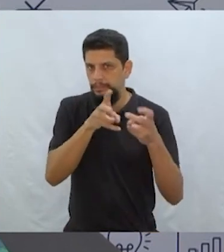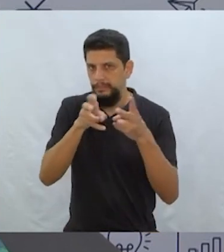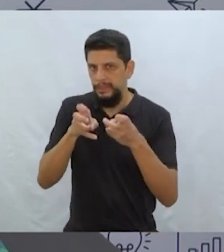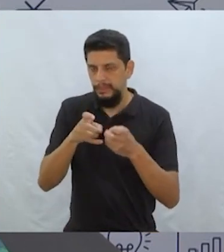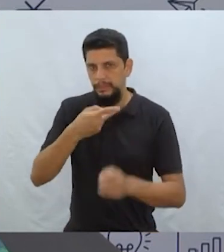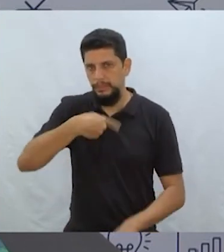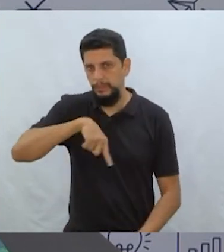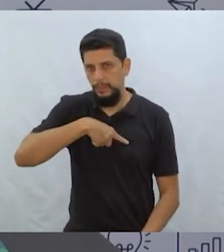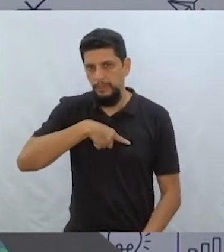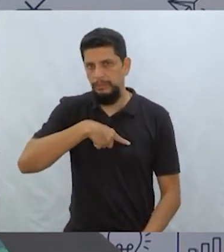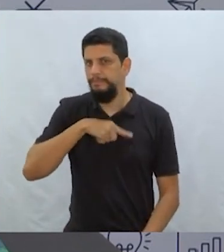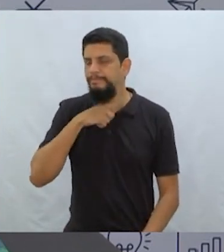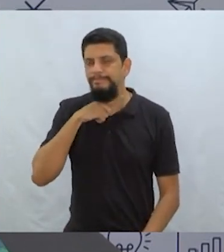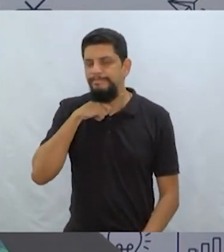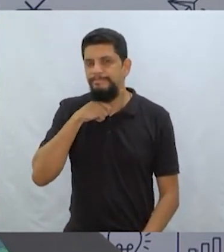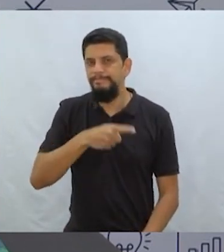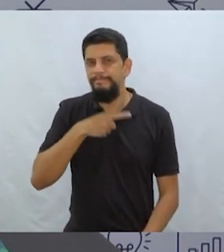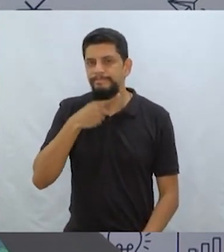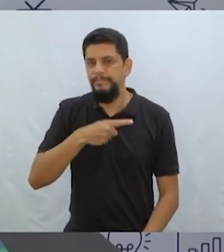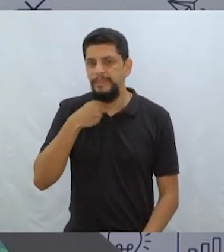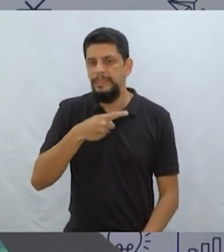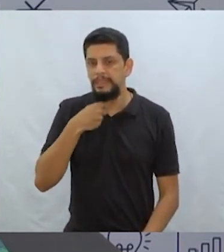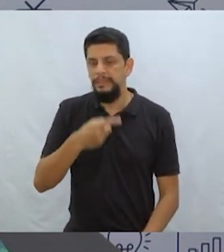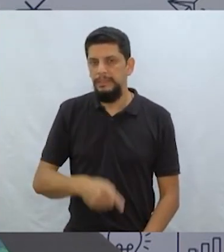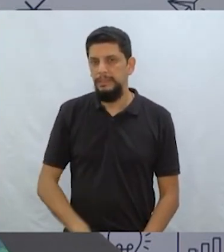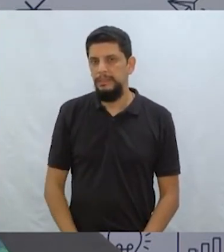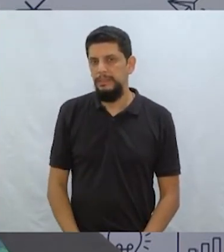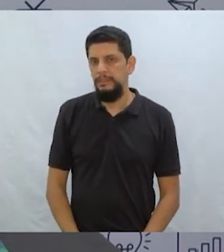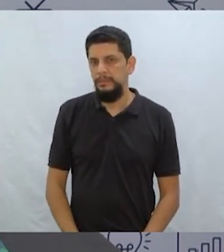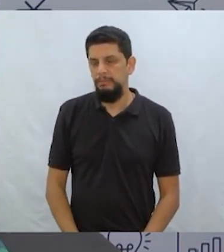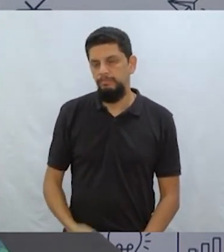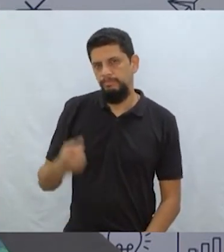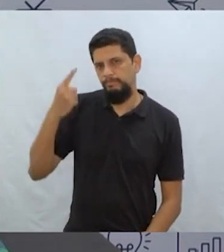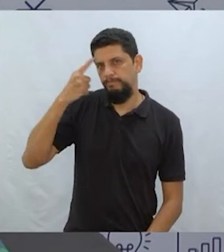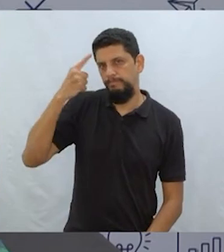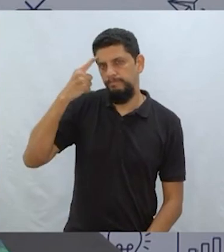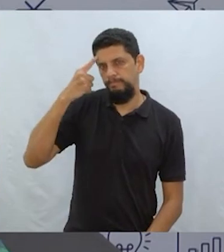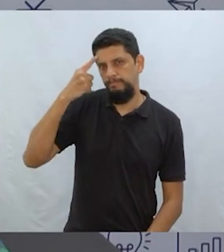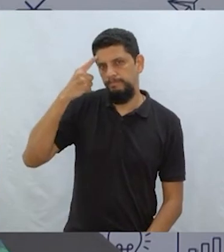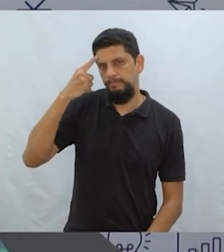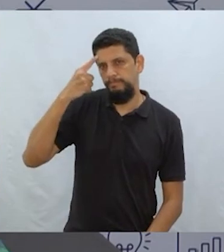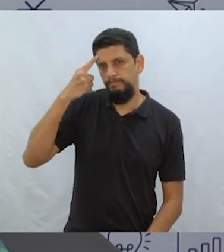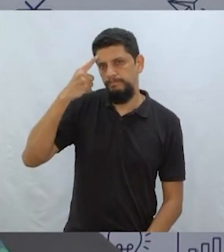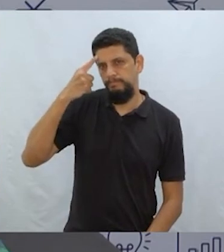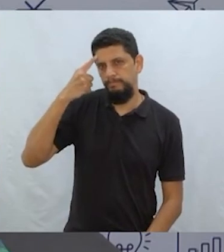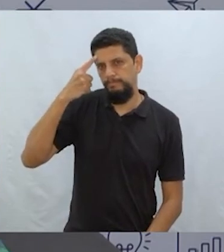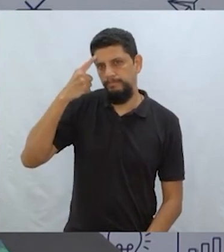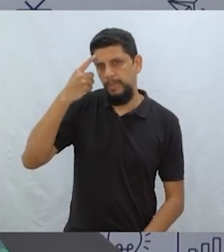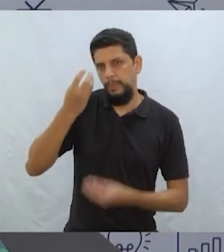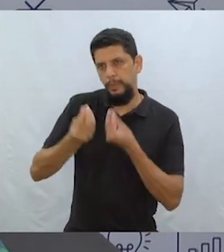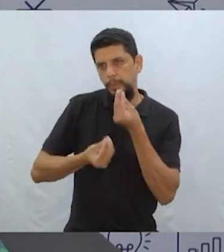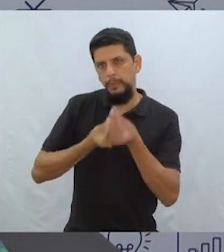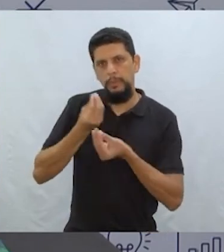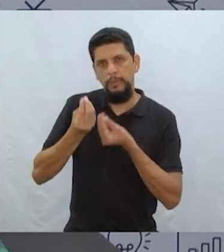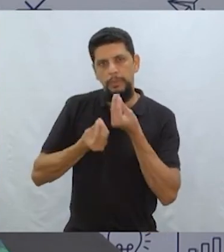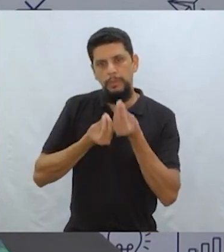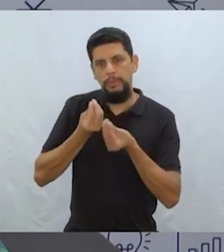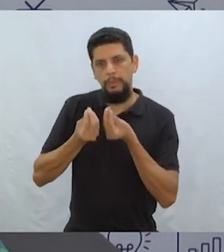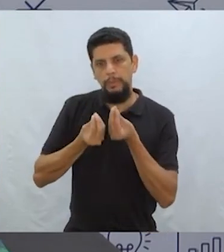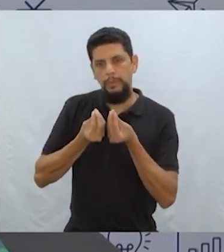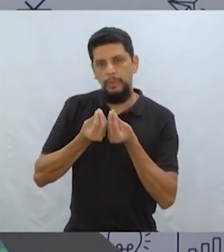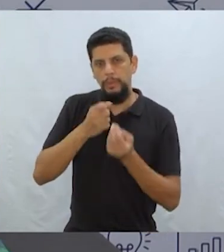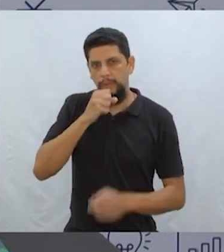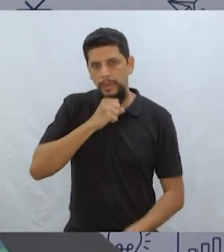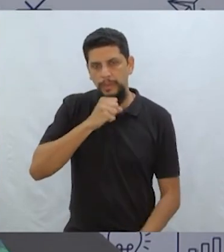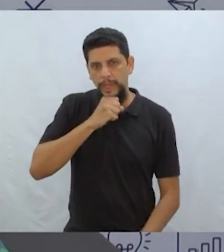perceberam que a gente não consegue por exemplo eh imaginar fisicamente Como é o